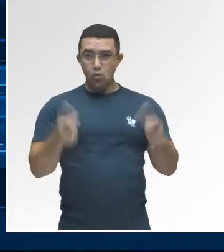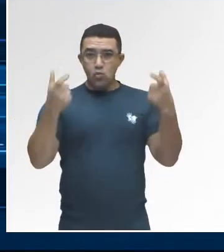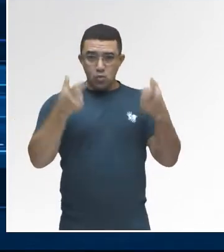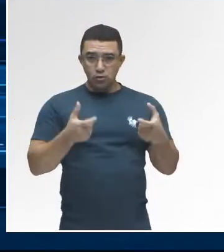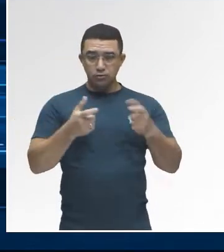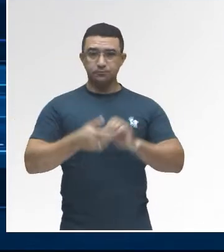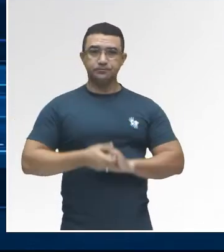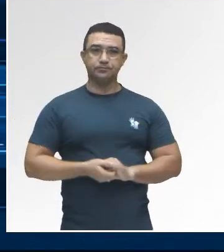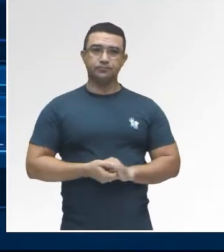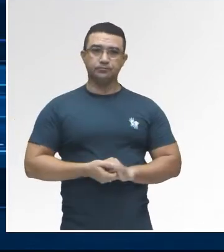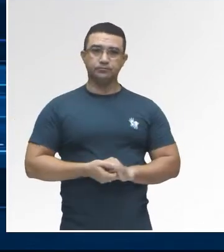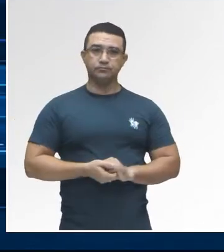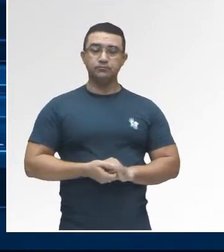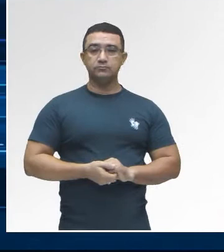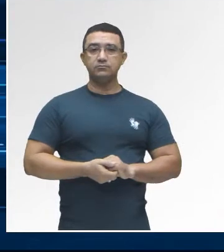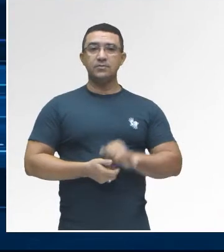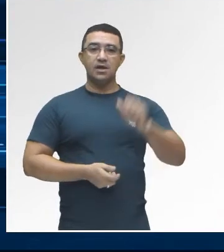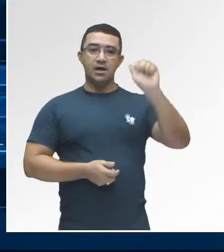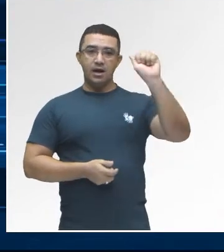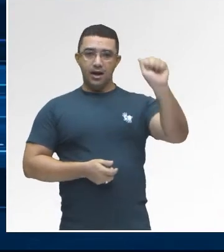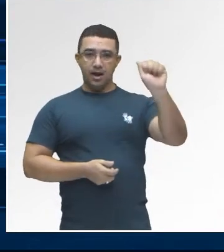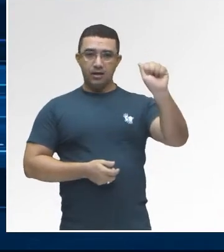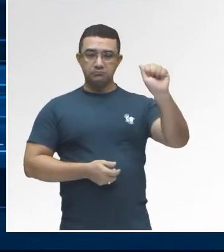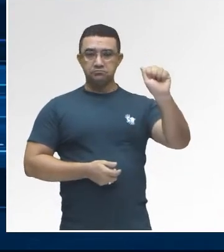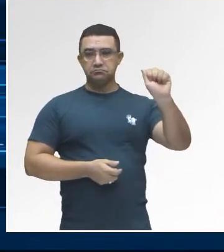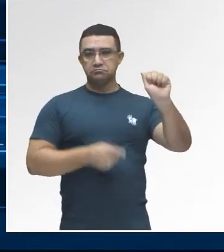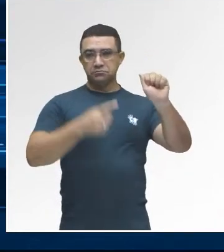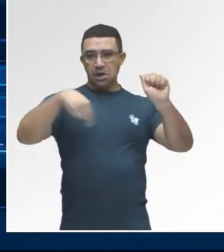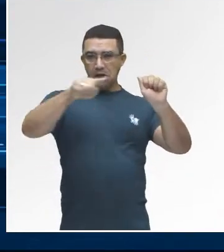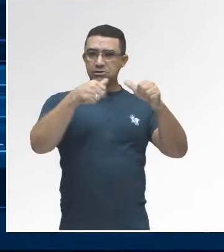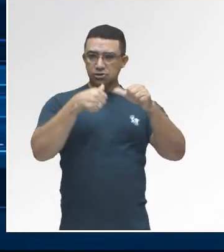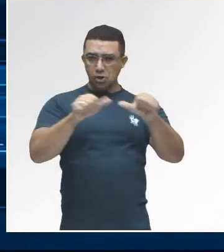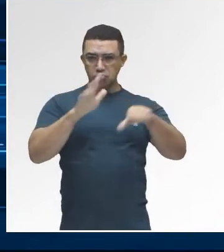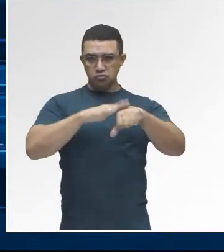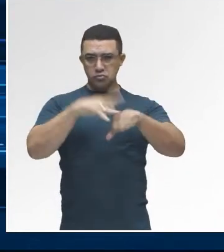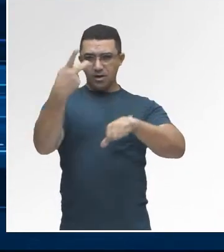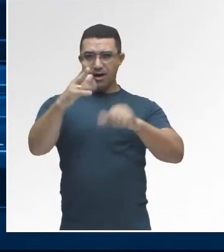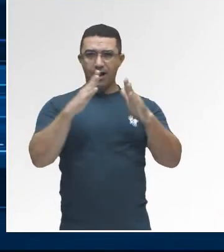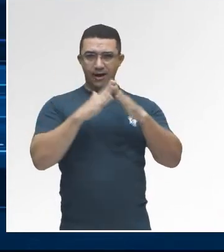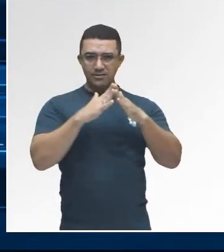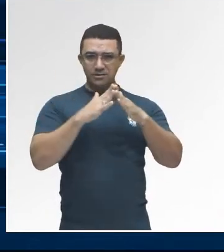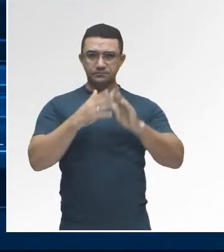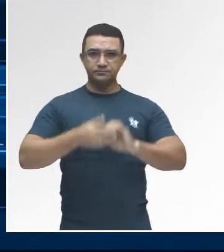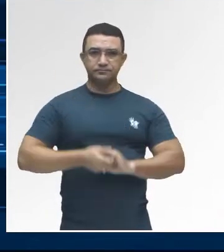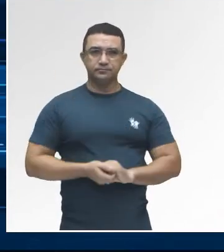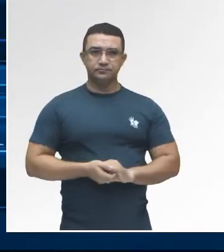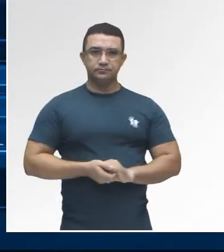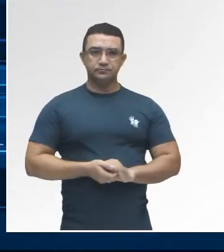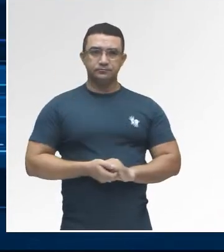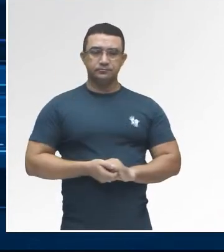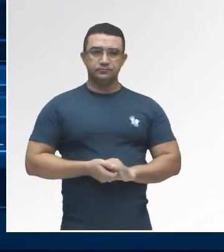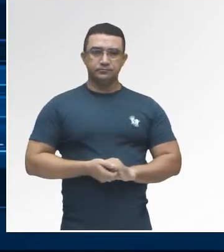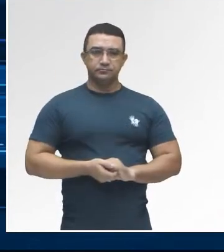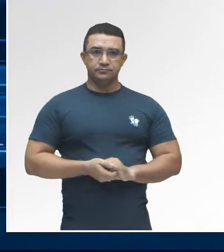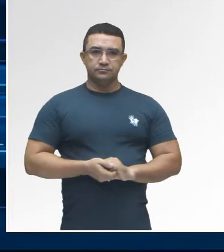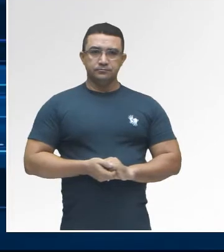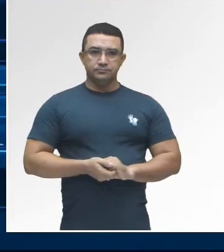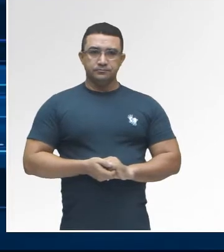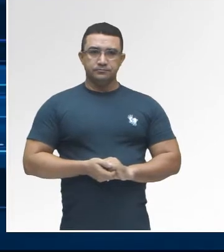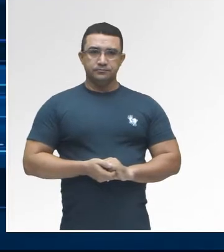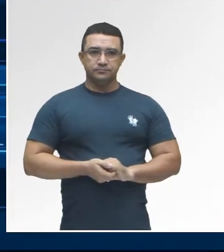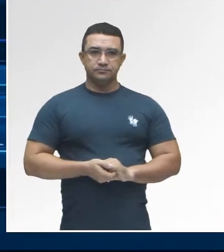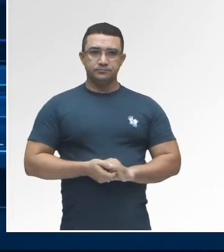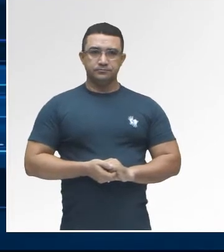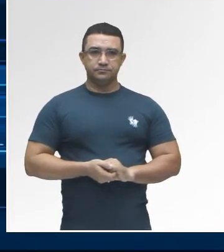house. Or letter B, they are at their new house. Vamos lá, então, gente. Vocês têm essa primeira pergunta agora. Vocês podem escrever